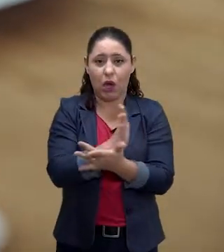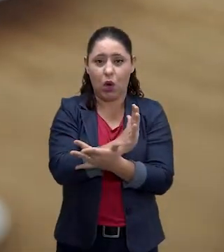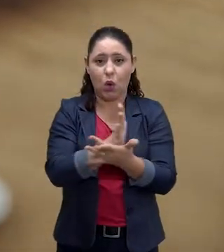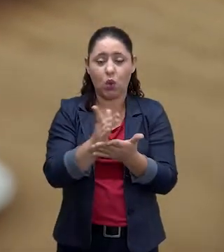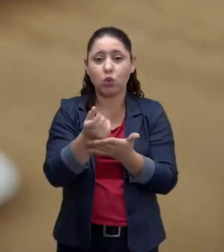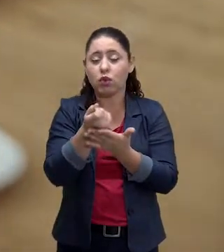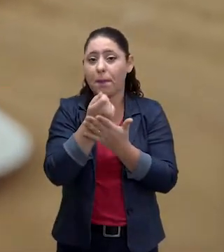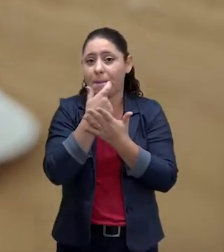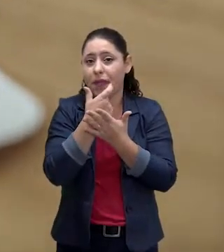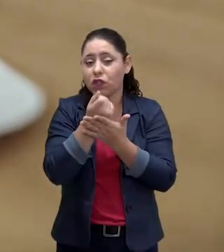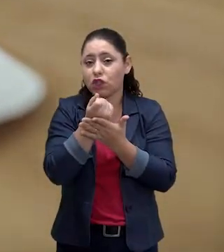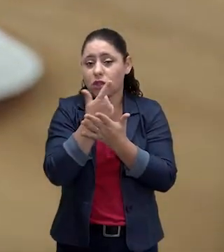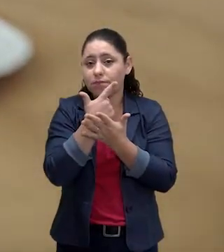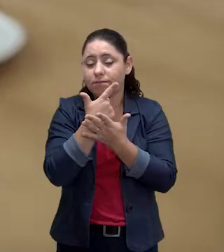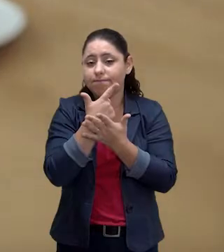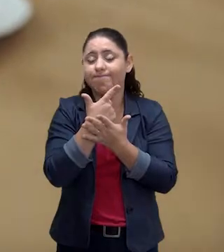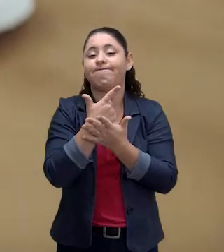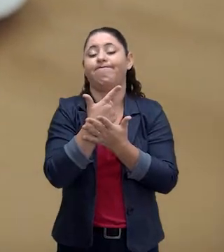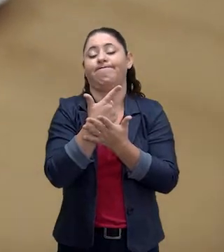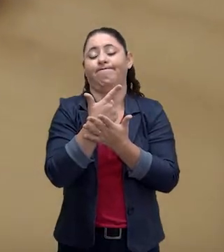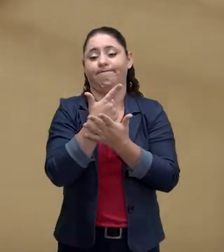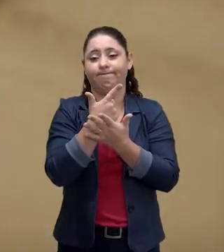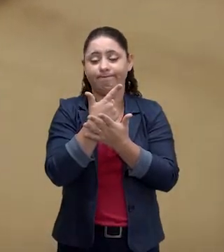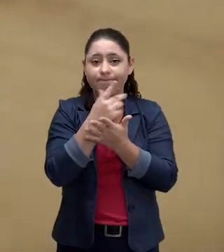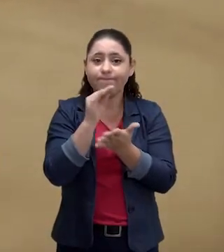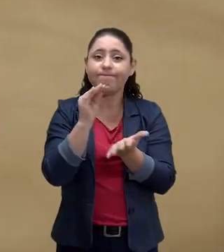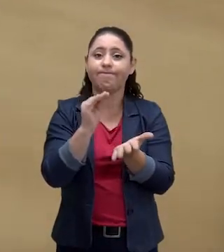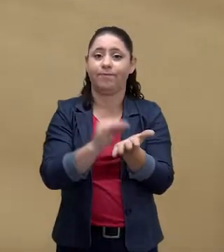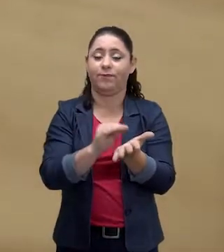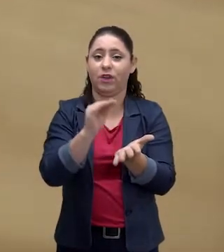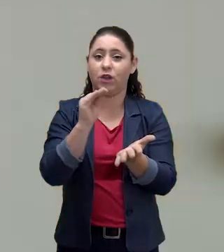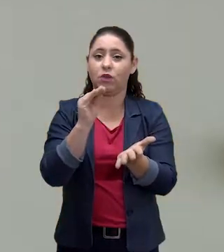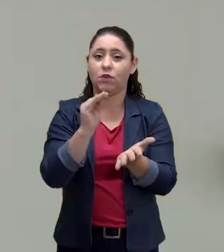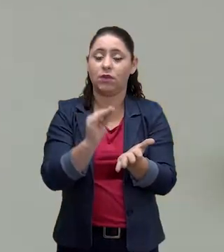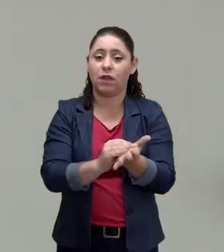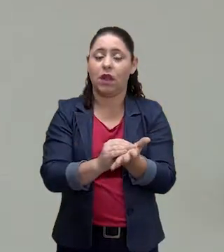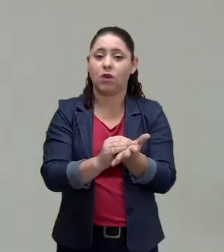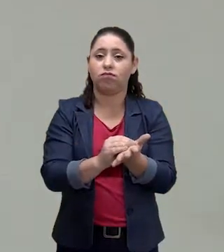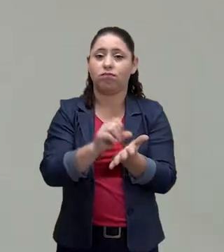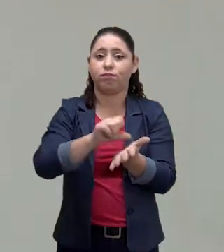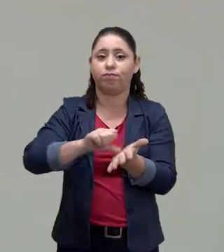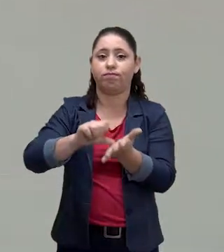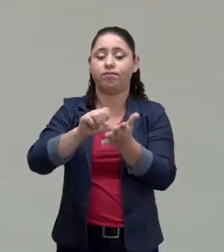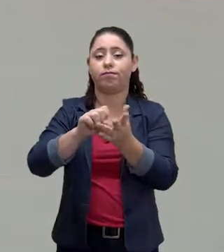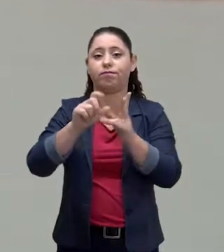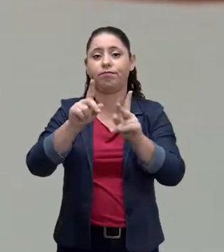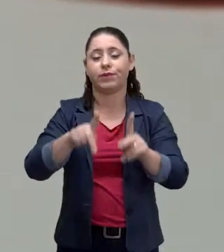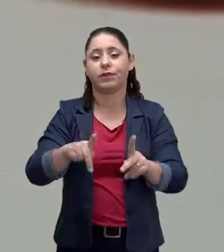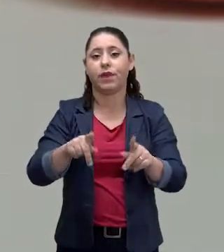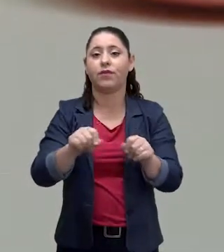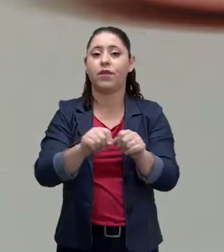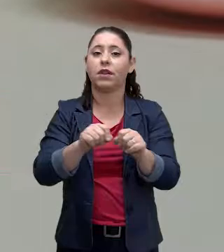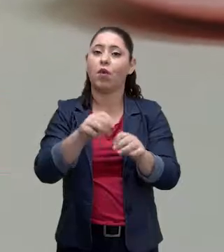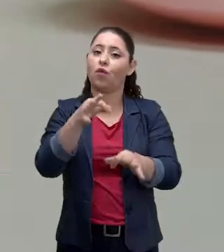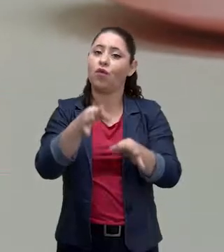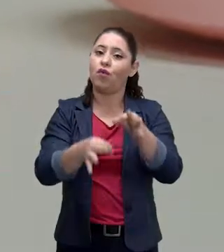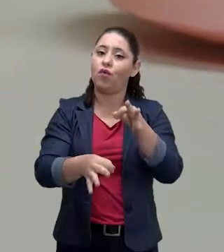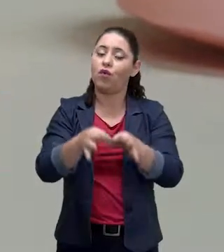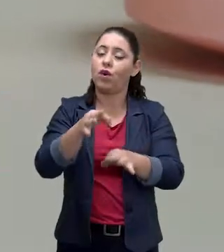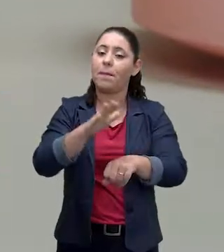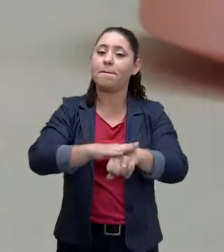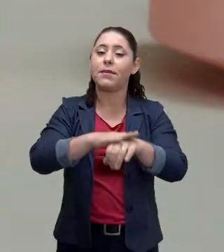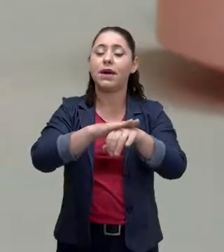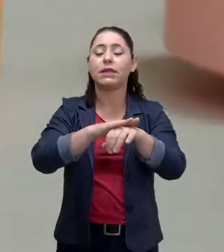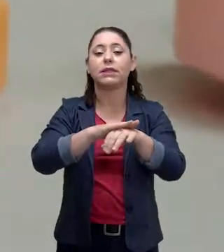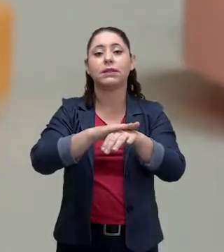Alguns medicamentos estão em falta na rede pública. E isso tem implicado numa judicialização